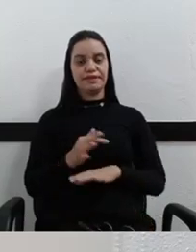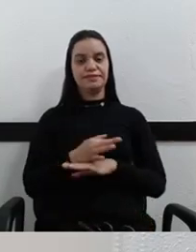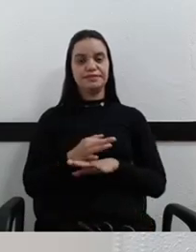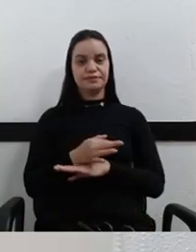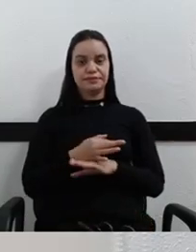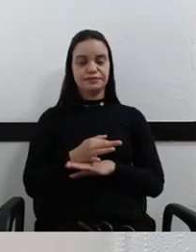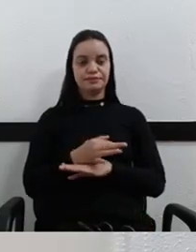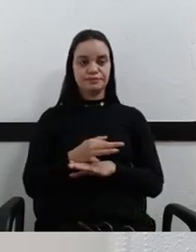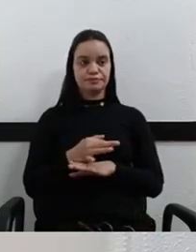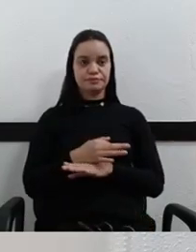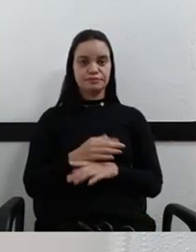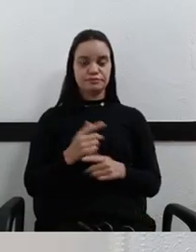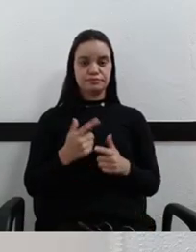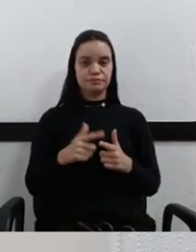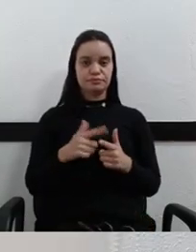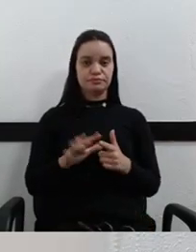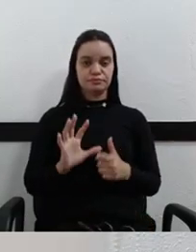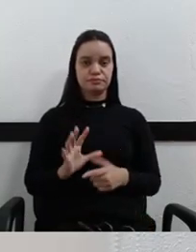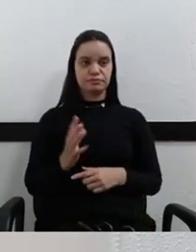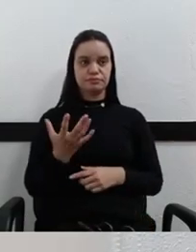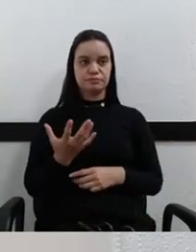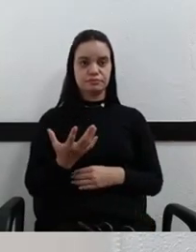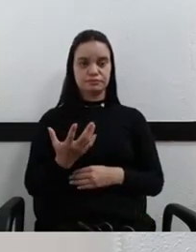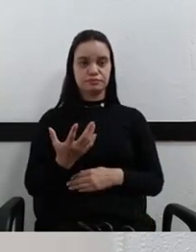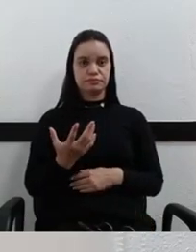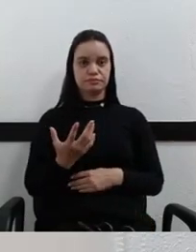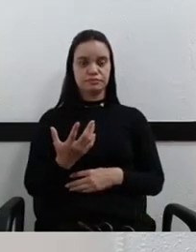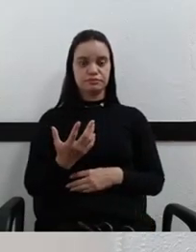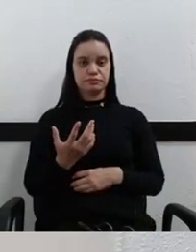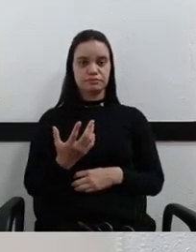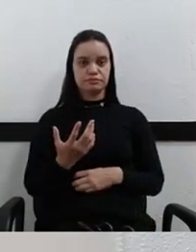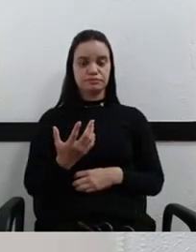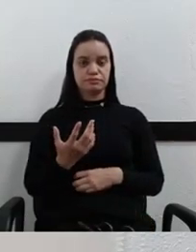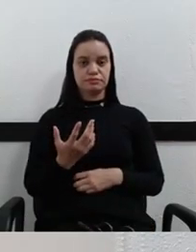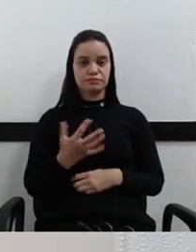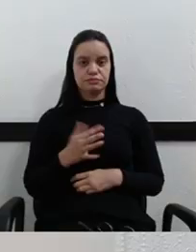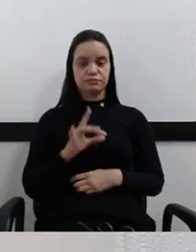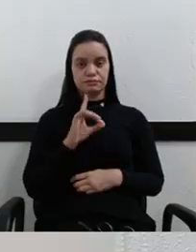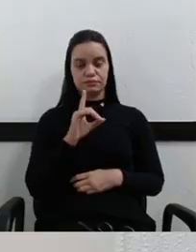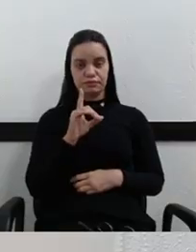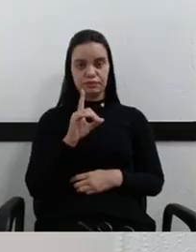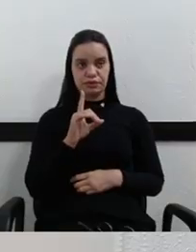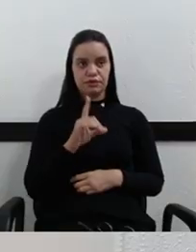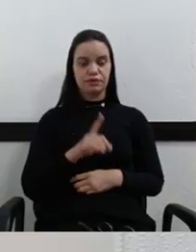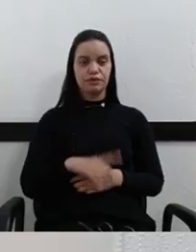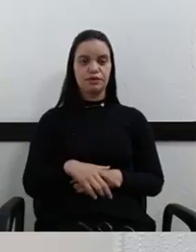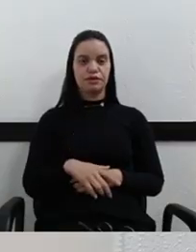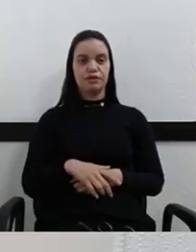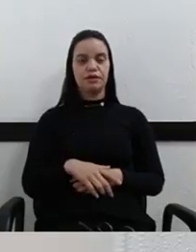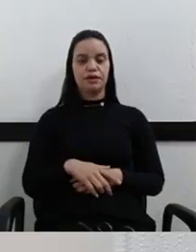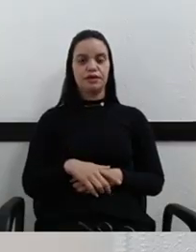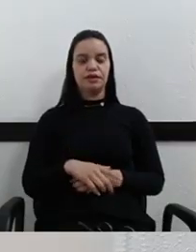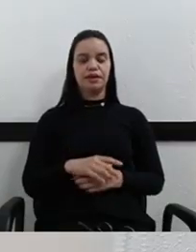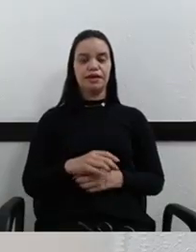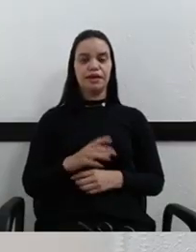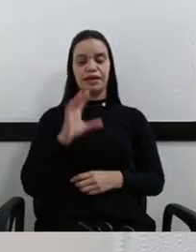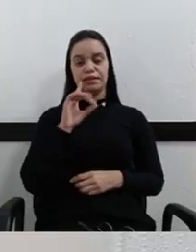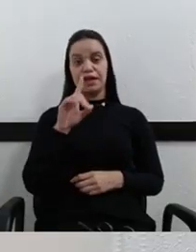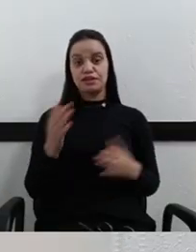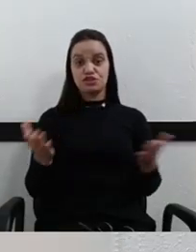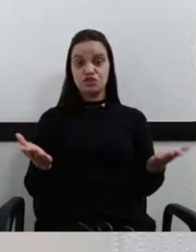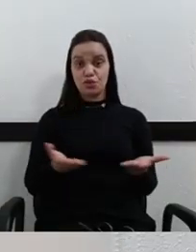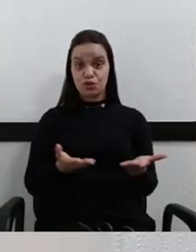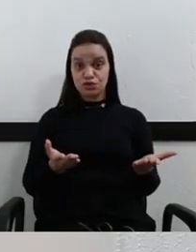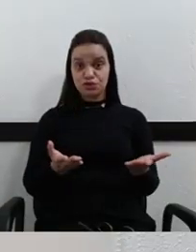nesse prêmio a problemática seria a data de pagamento considerada é a data de